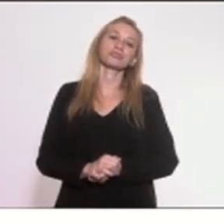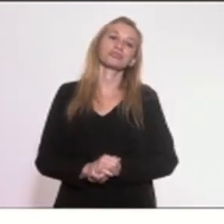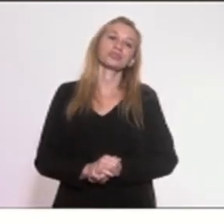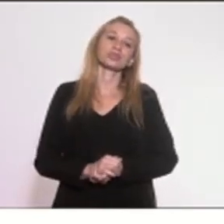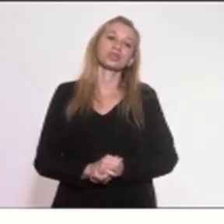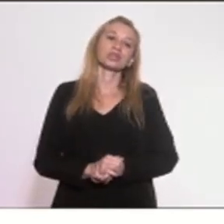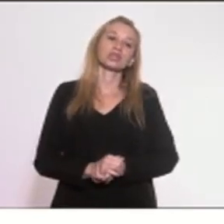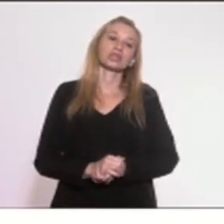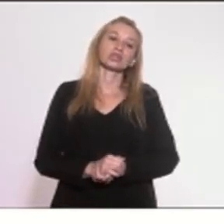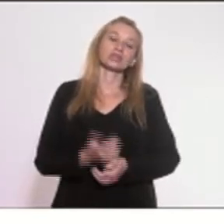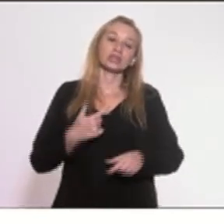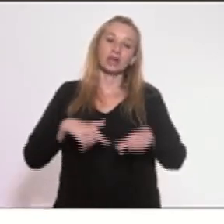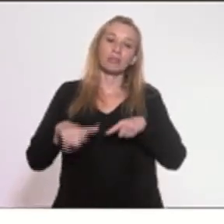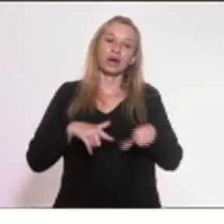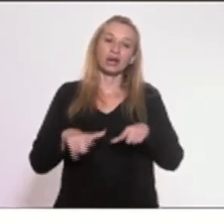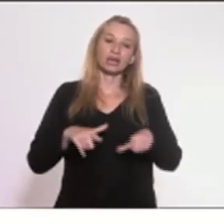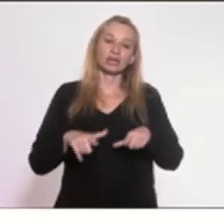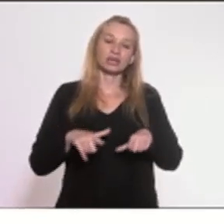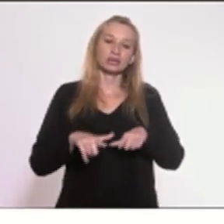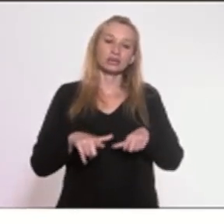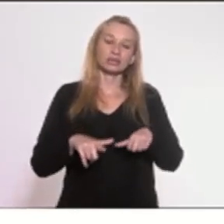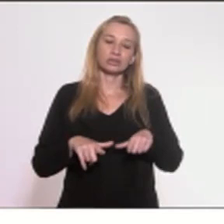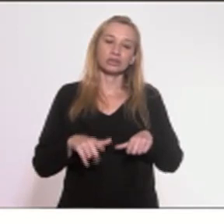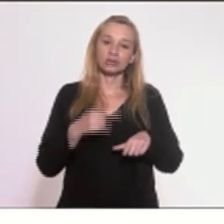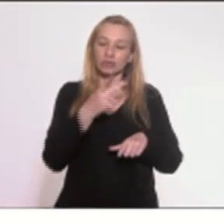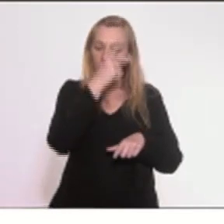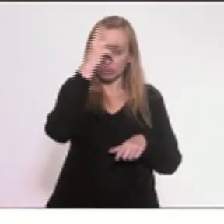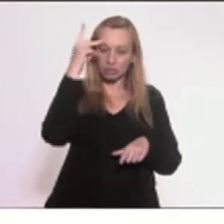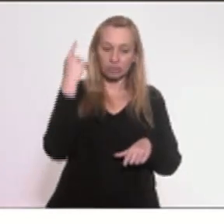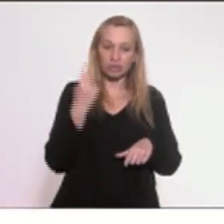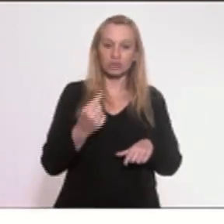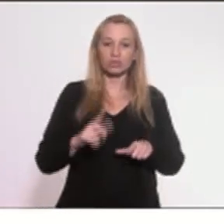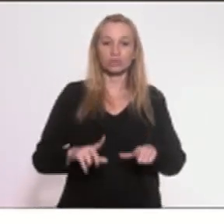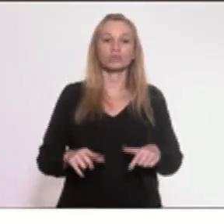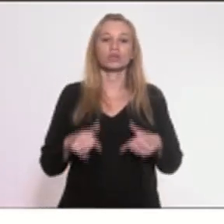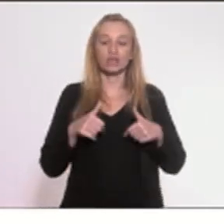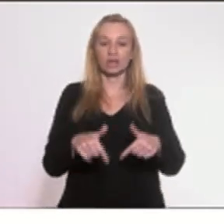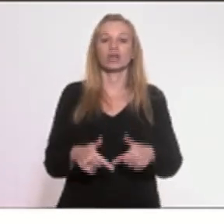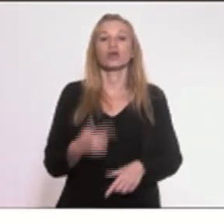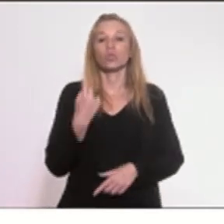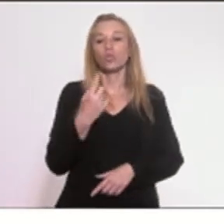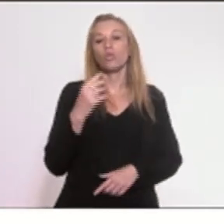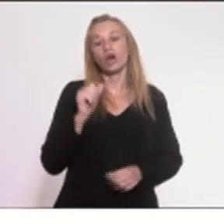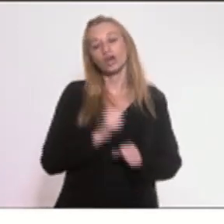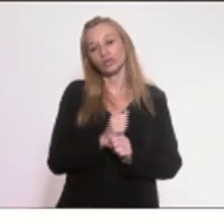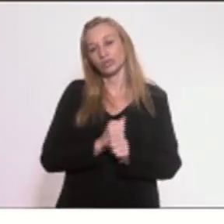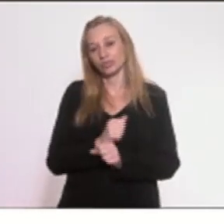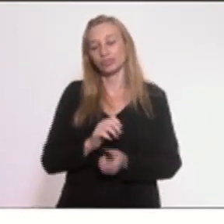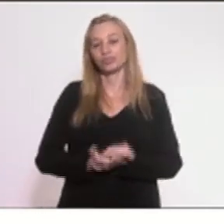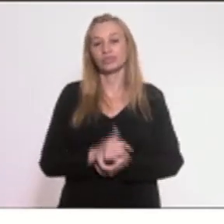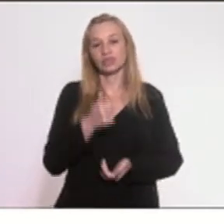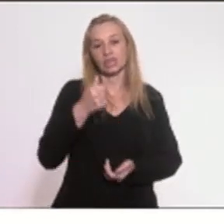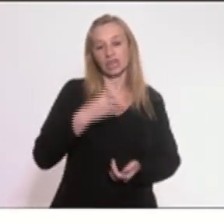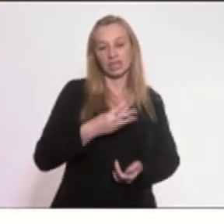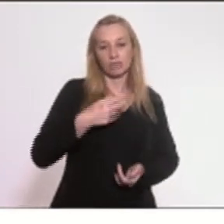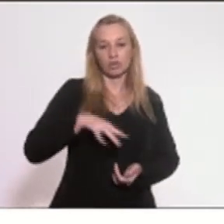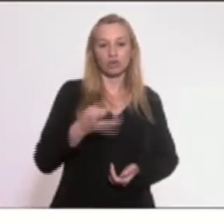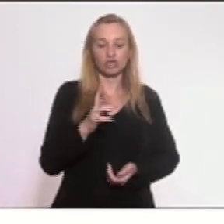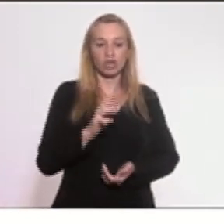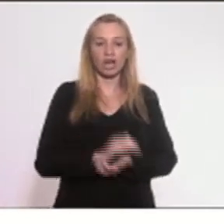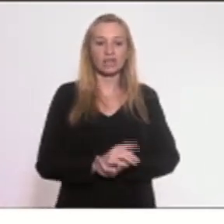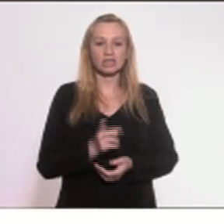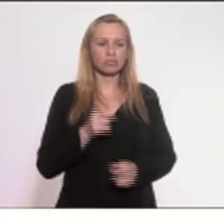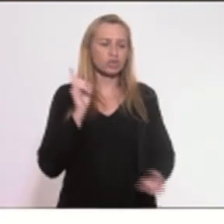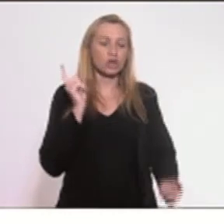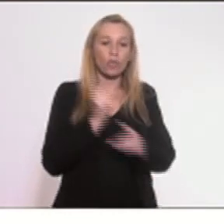ativos de um ano, que é 21 bilhões de reais. 13 bilhões de reais não se